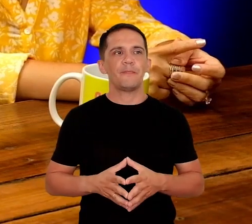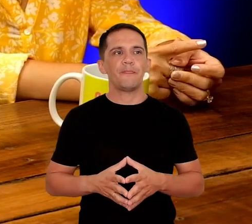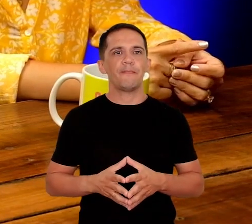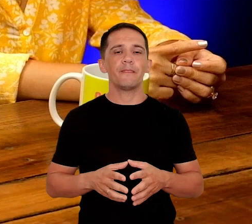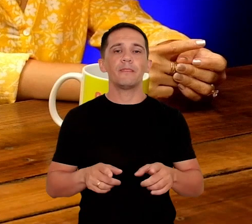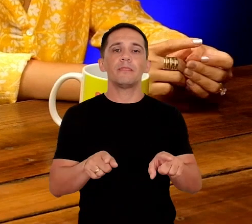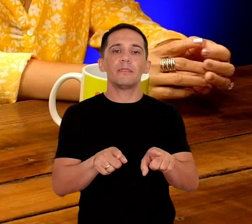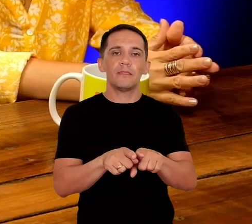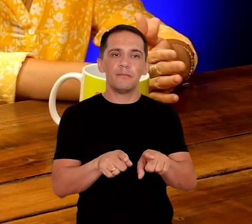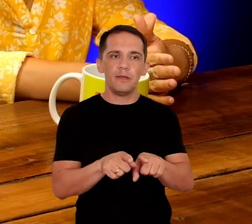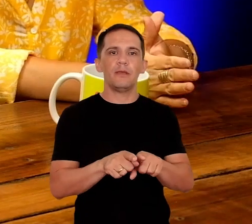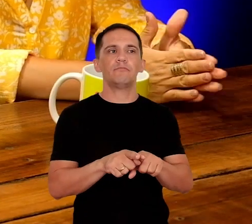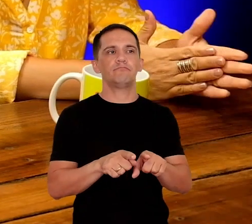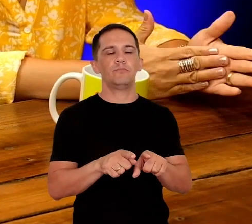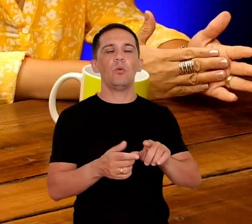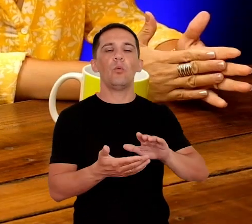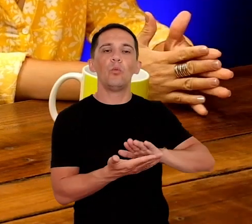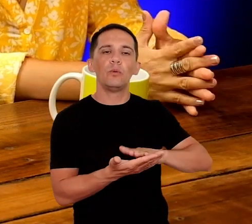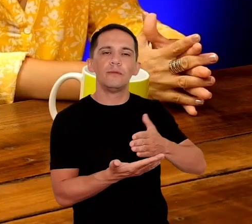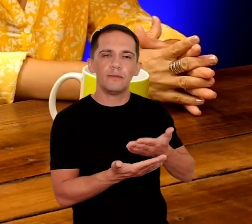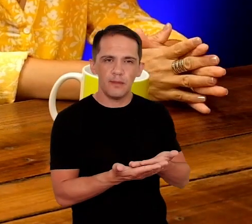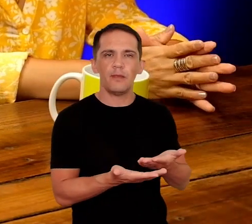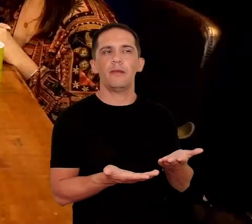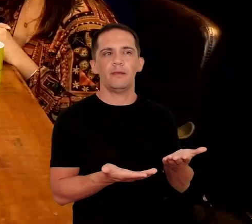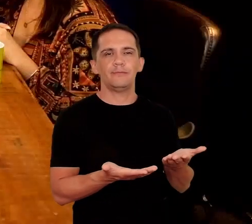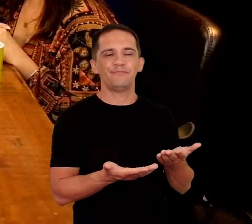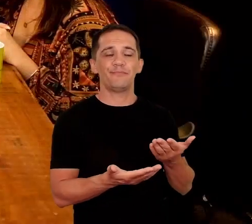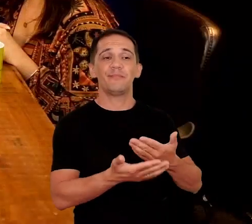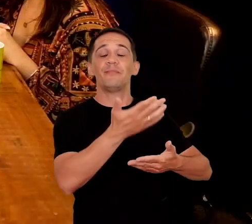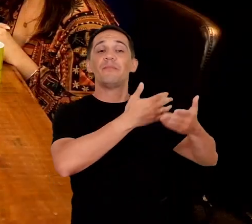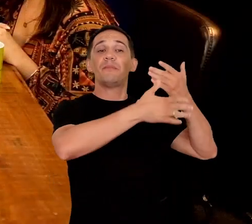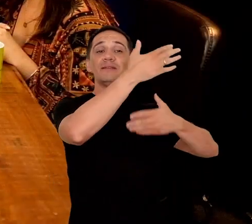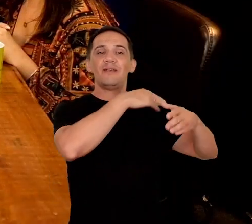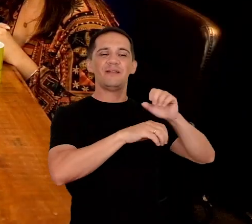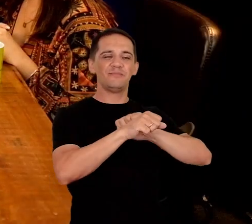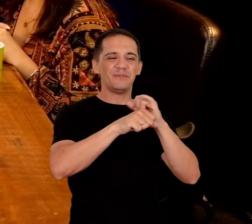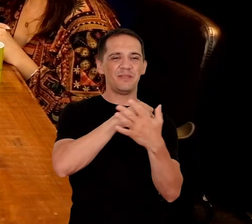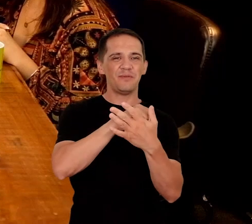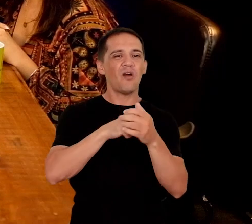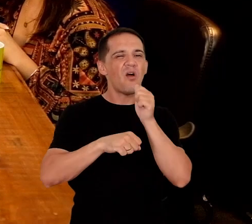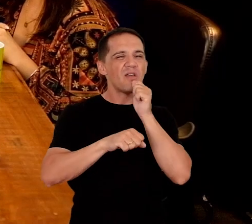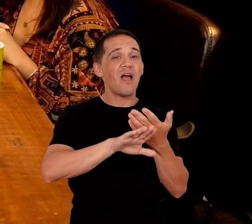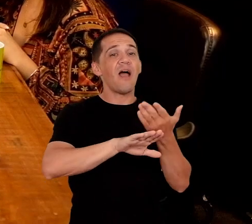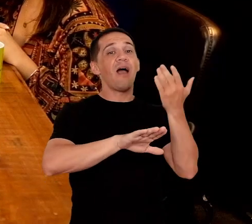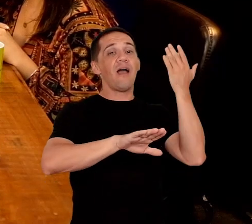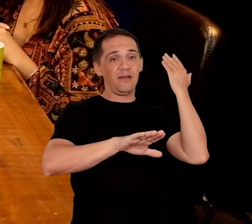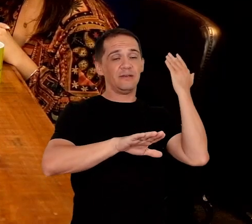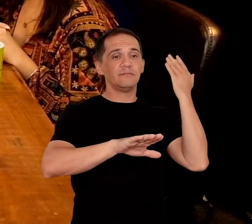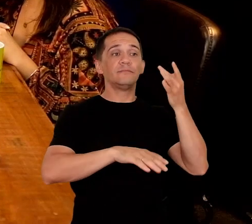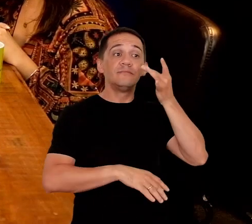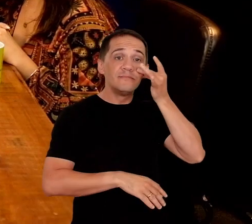Que legal, né? A própria atuação do intérprete também, né? E